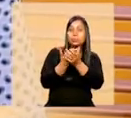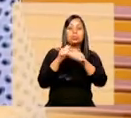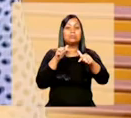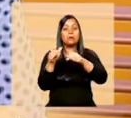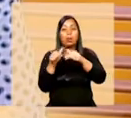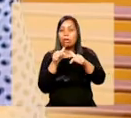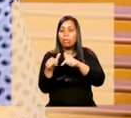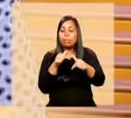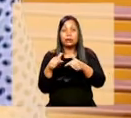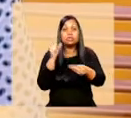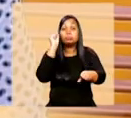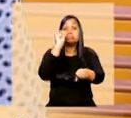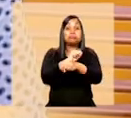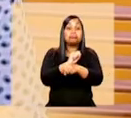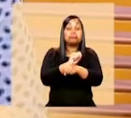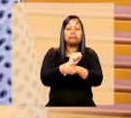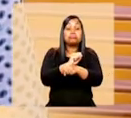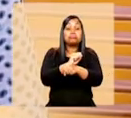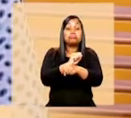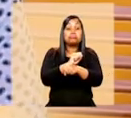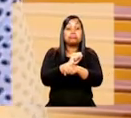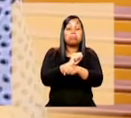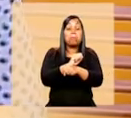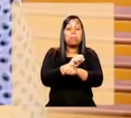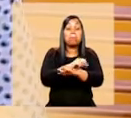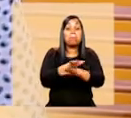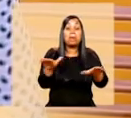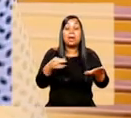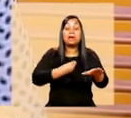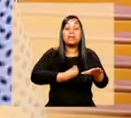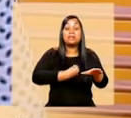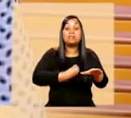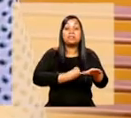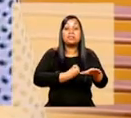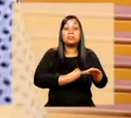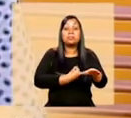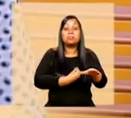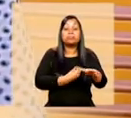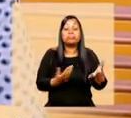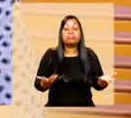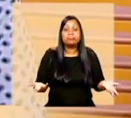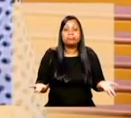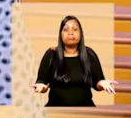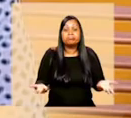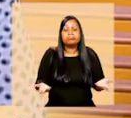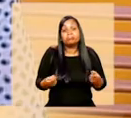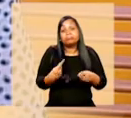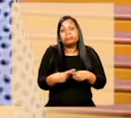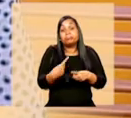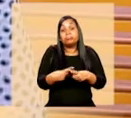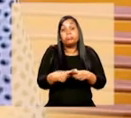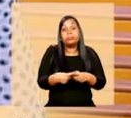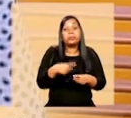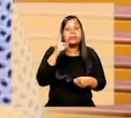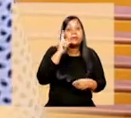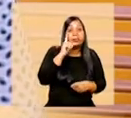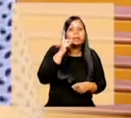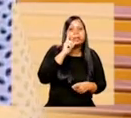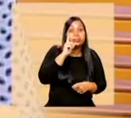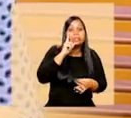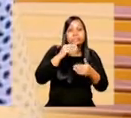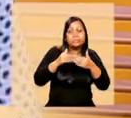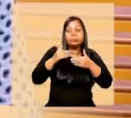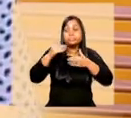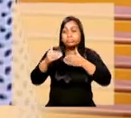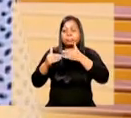estudando, trabalhando, e eu tive que parar. Praticamente eu parei a minha vida toda, porque a cada dia que